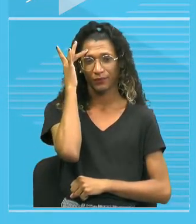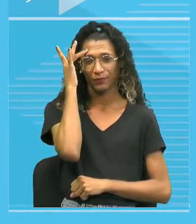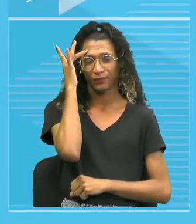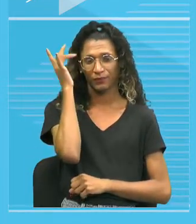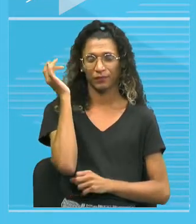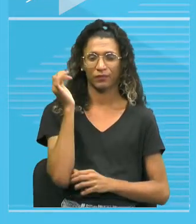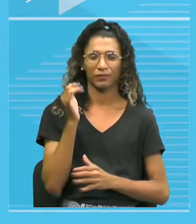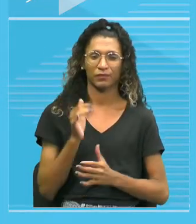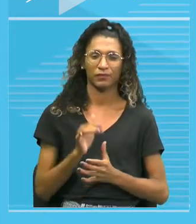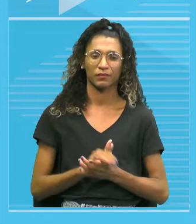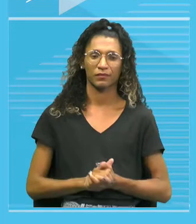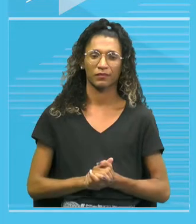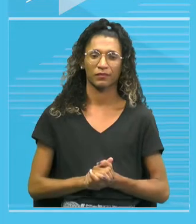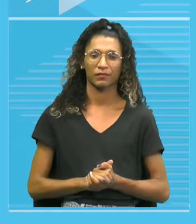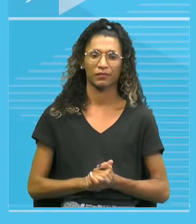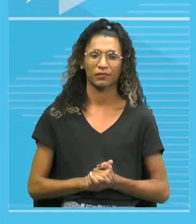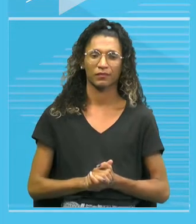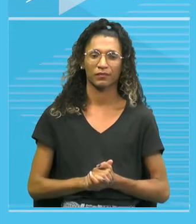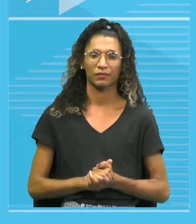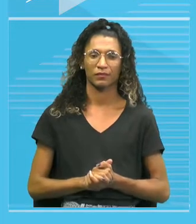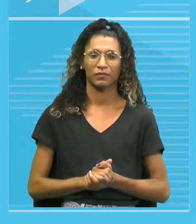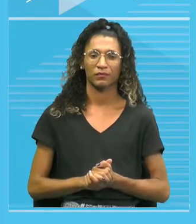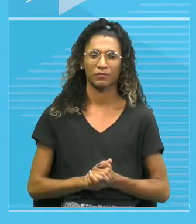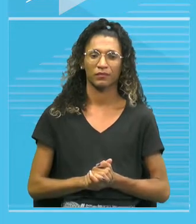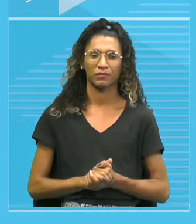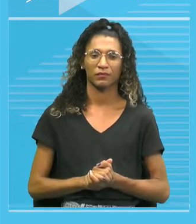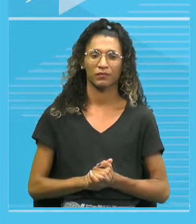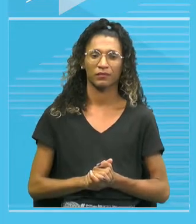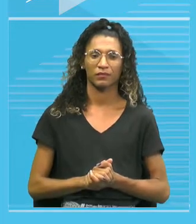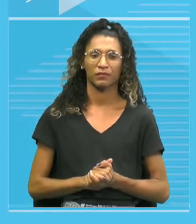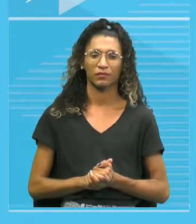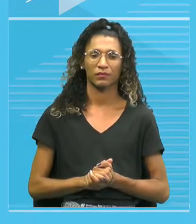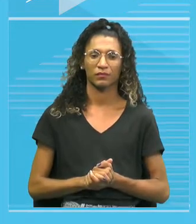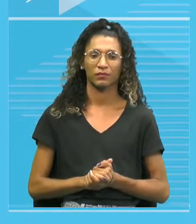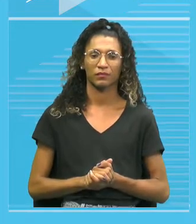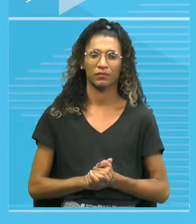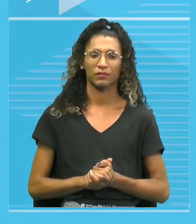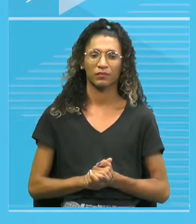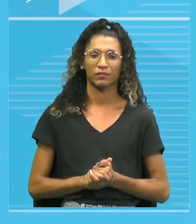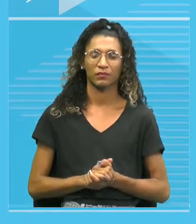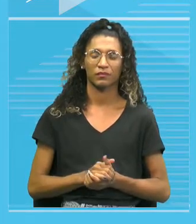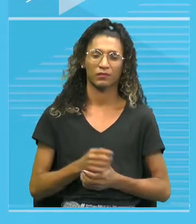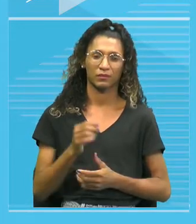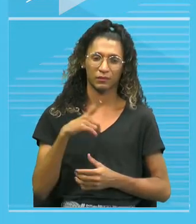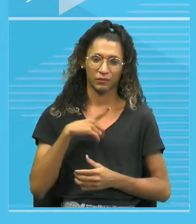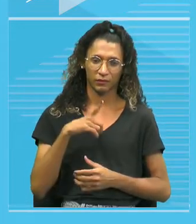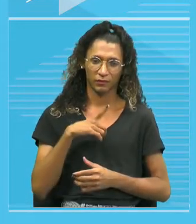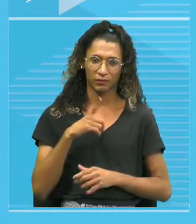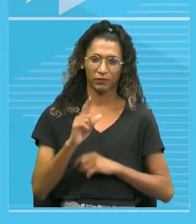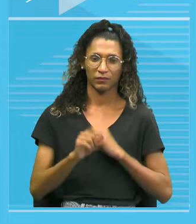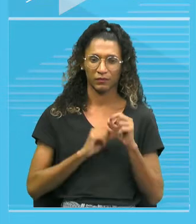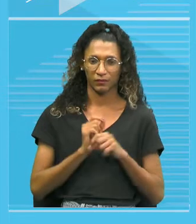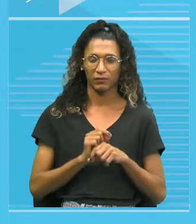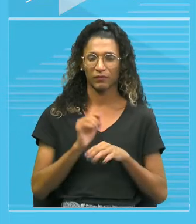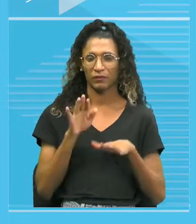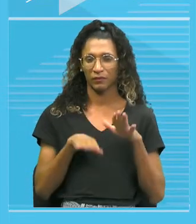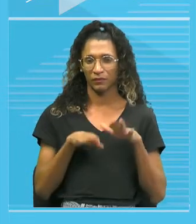vamos dizer, uma condição financeira muito boa. Quem tem condição financeira,